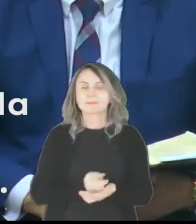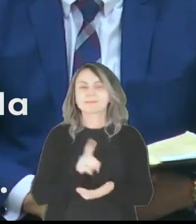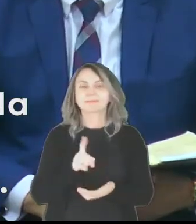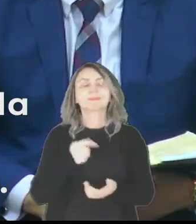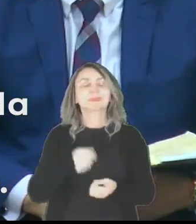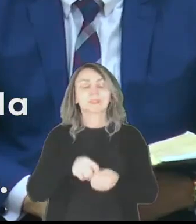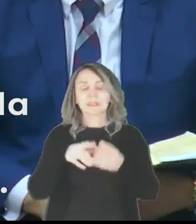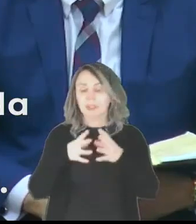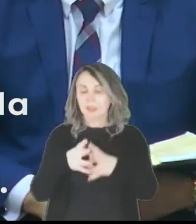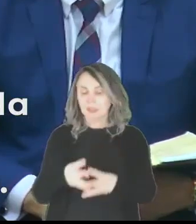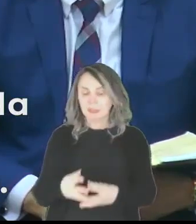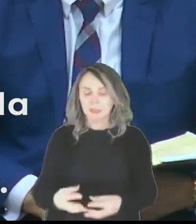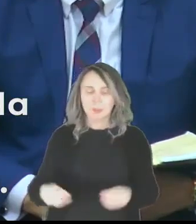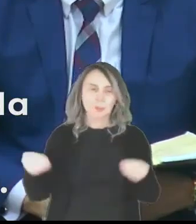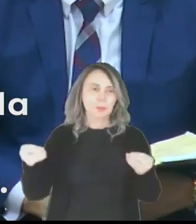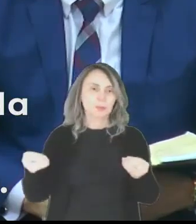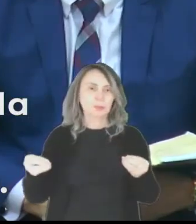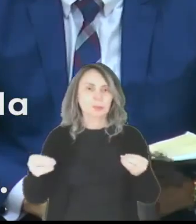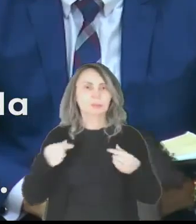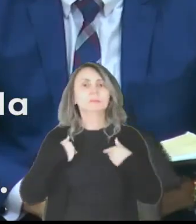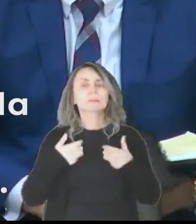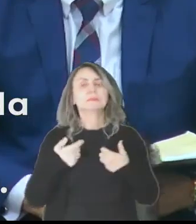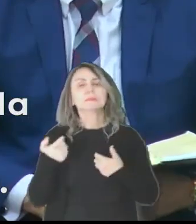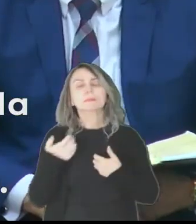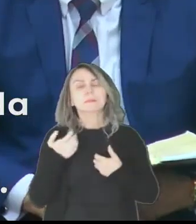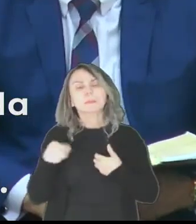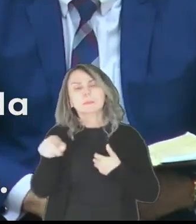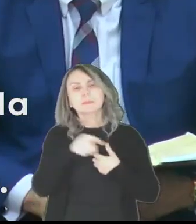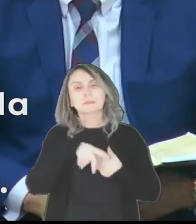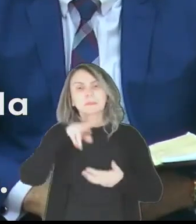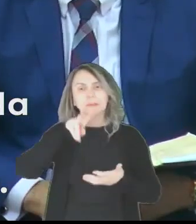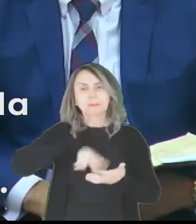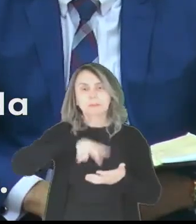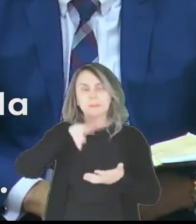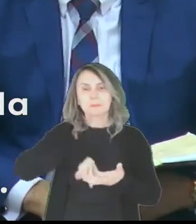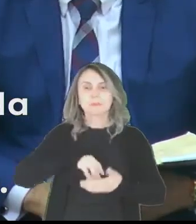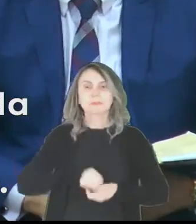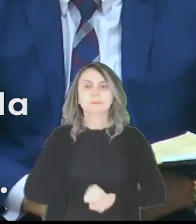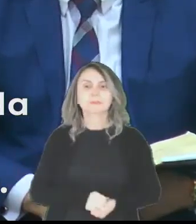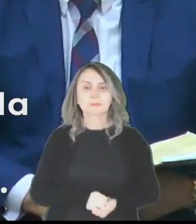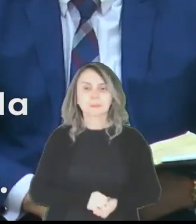desaparecia. Olha aí, eu quero que vocês leiam para me ajudar a garganta. 1, 2, 3.